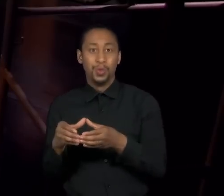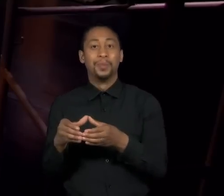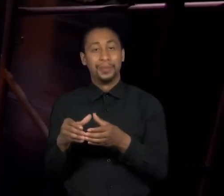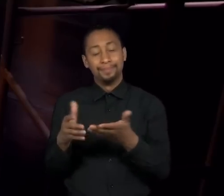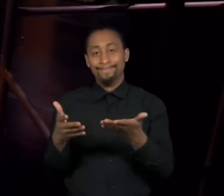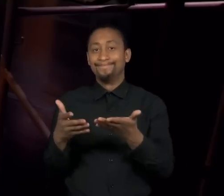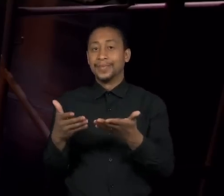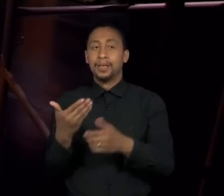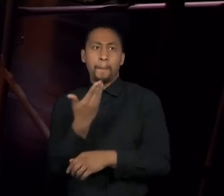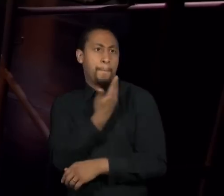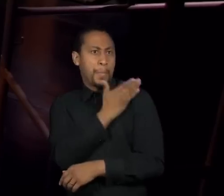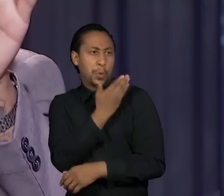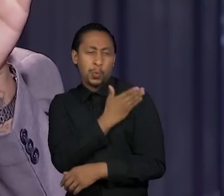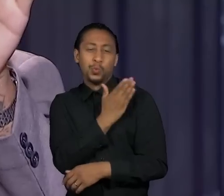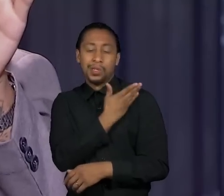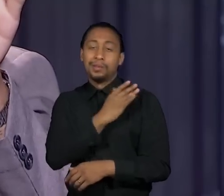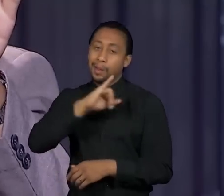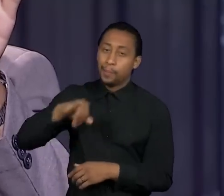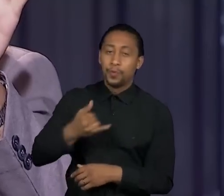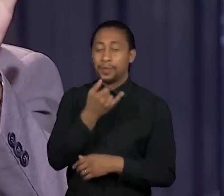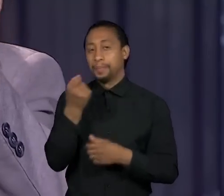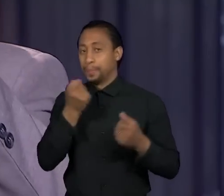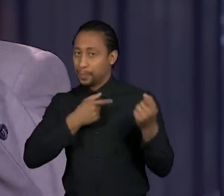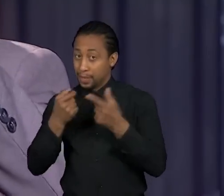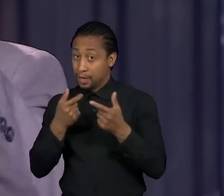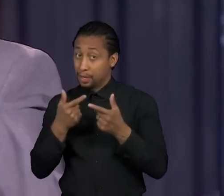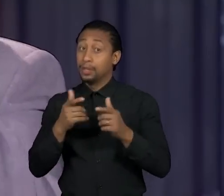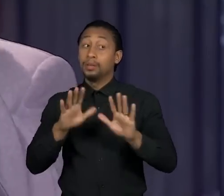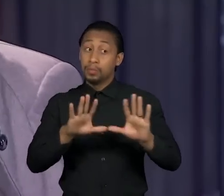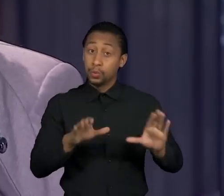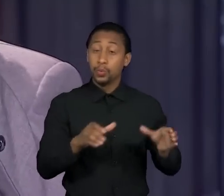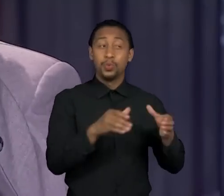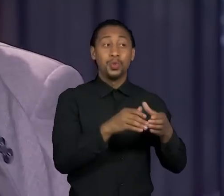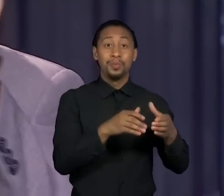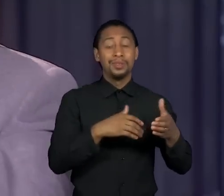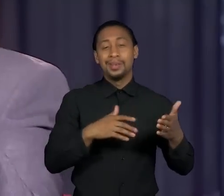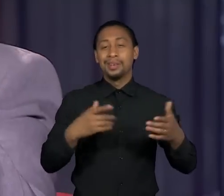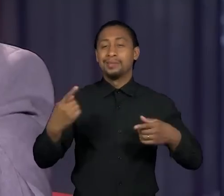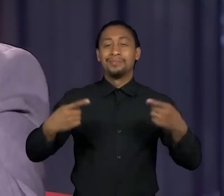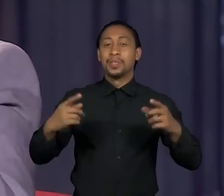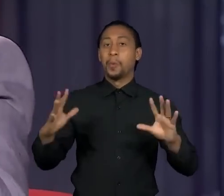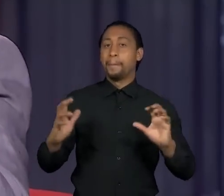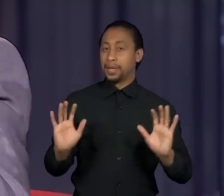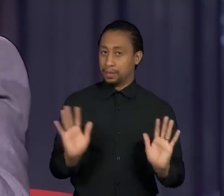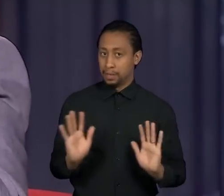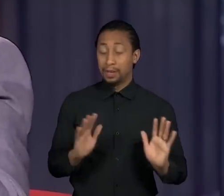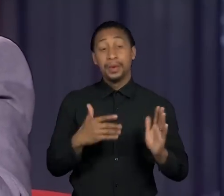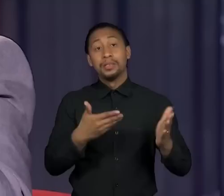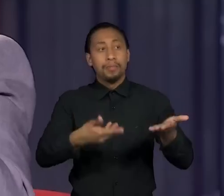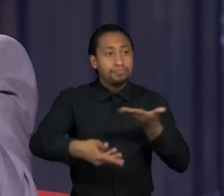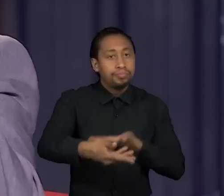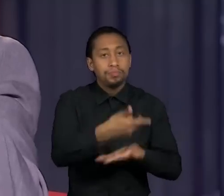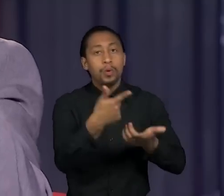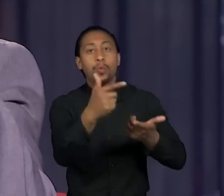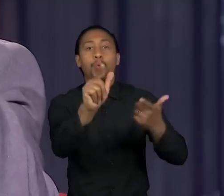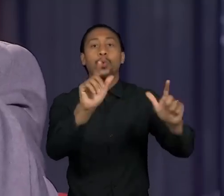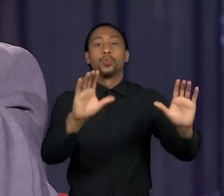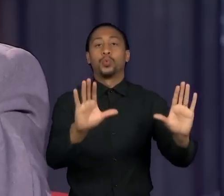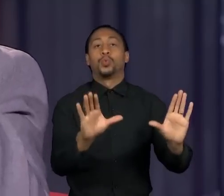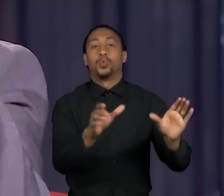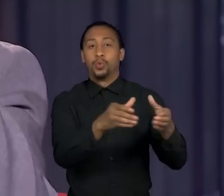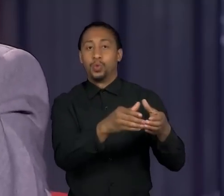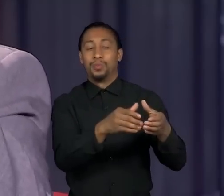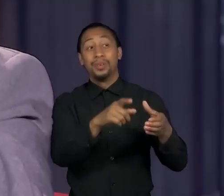do preconceito para fazer comédia, e uma galera que não tá brigando com eles, mas tá conversando com outro público, que é da